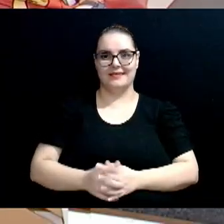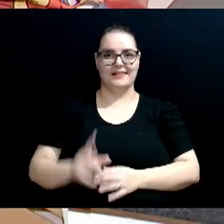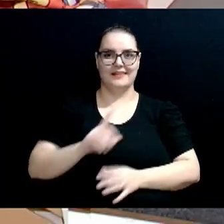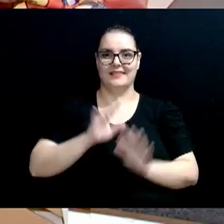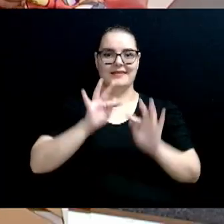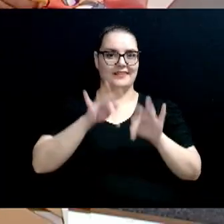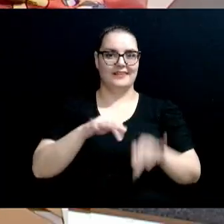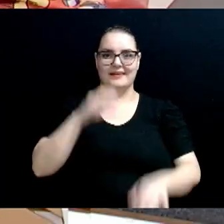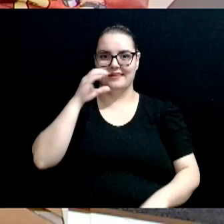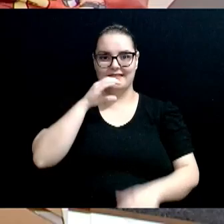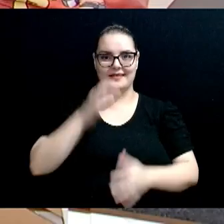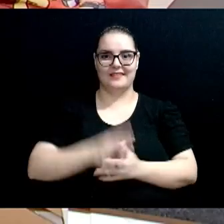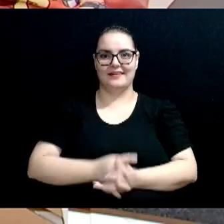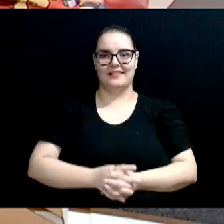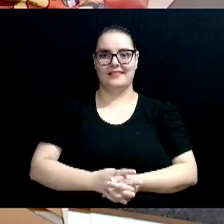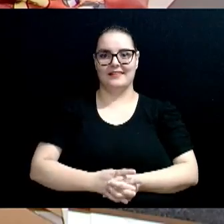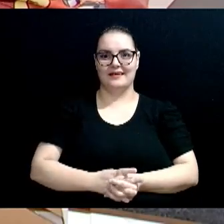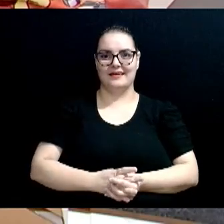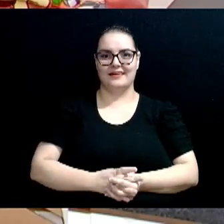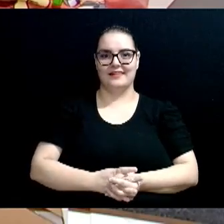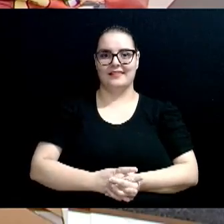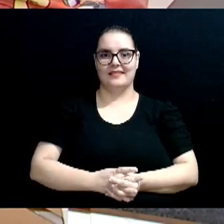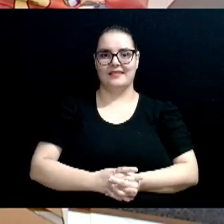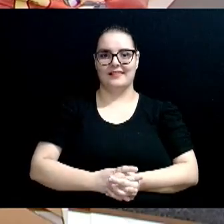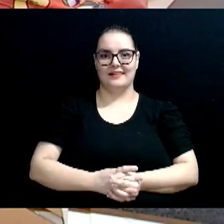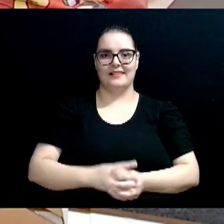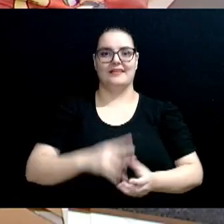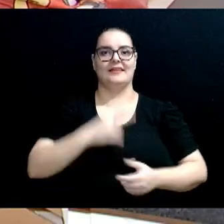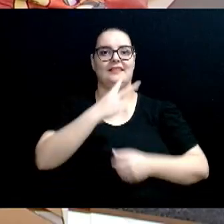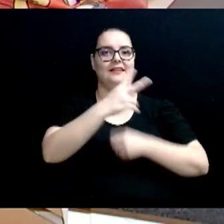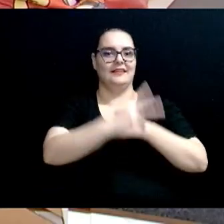Agora Deu 2 anos.